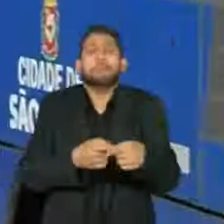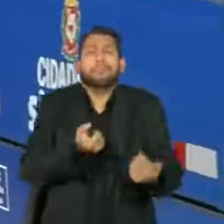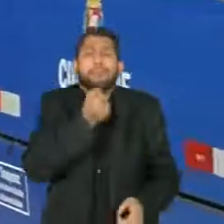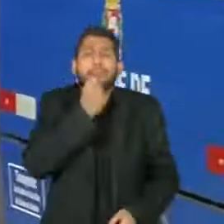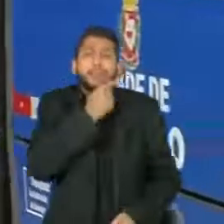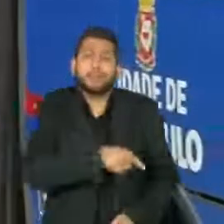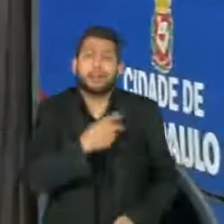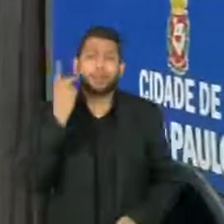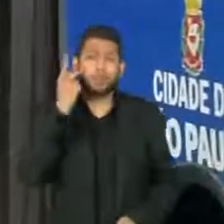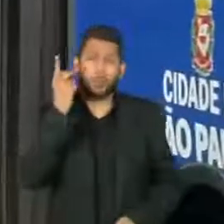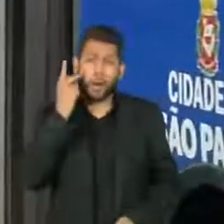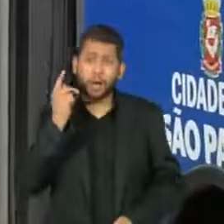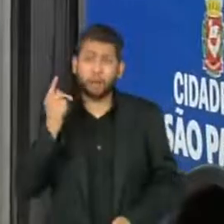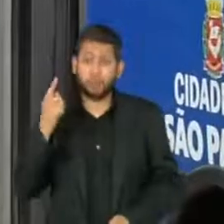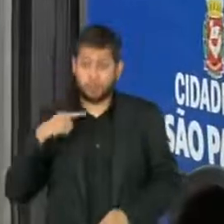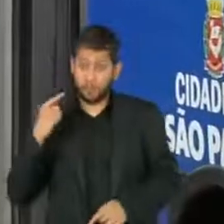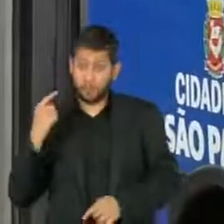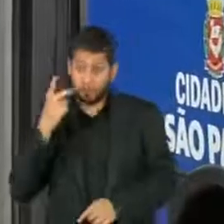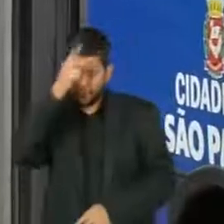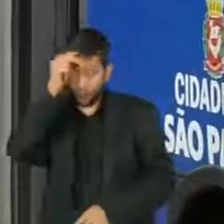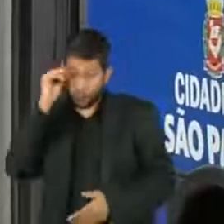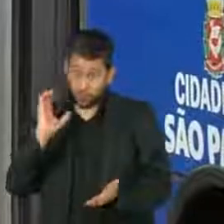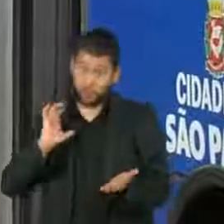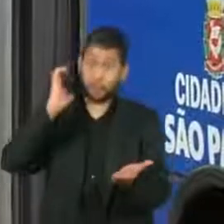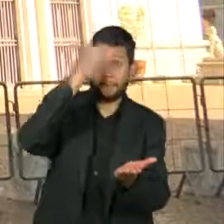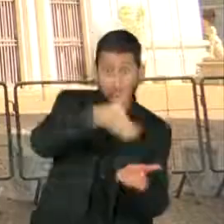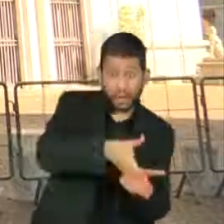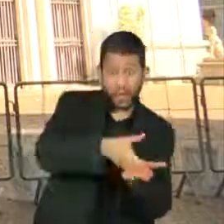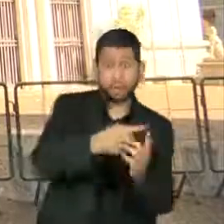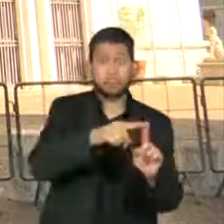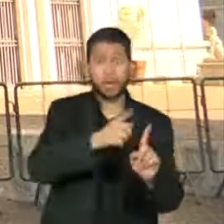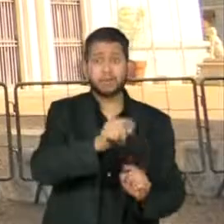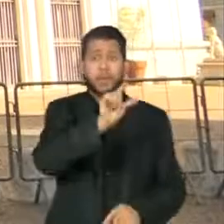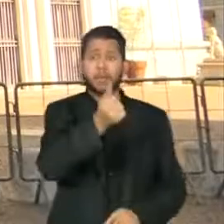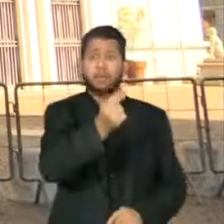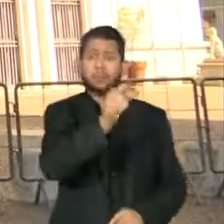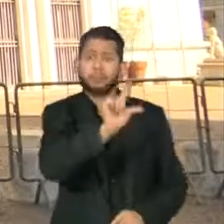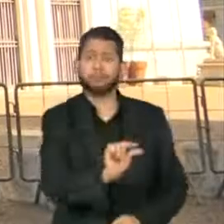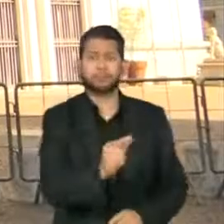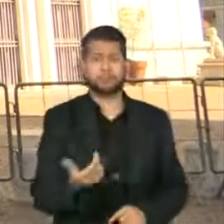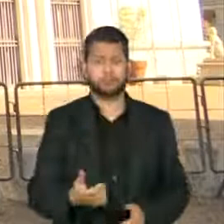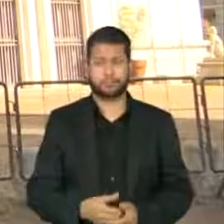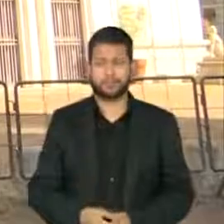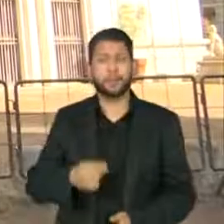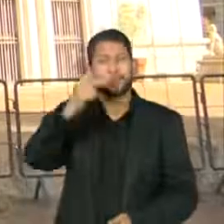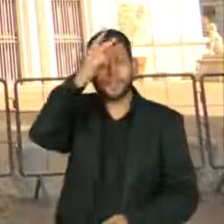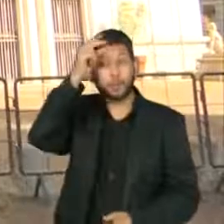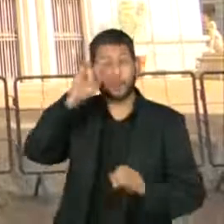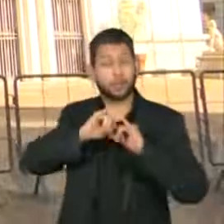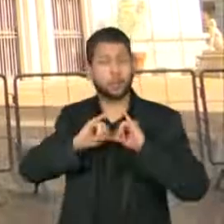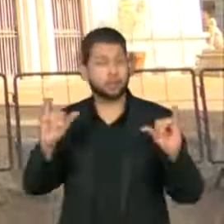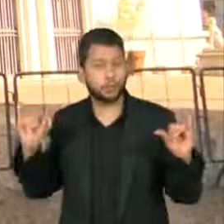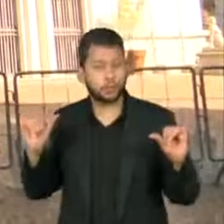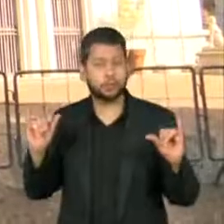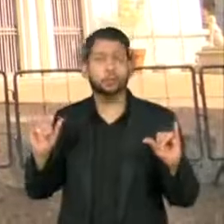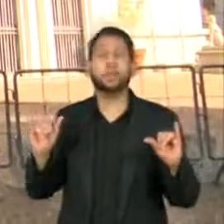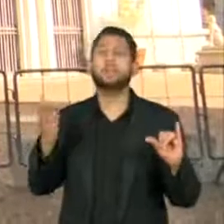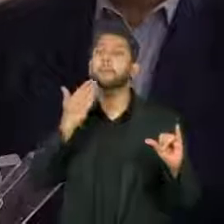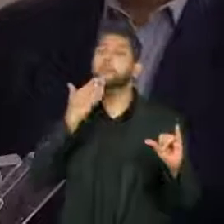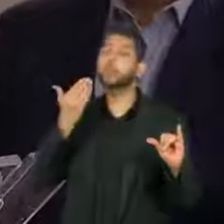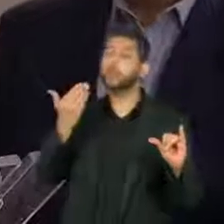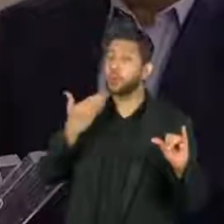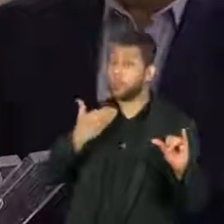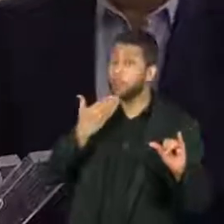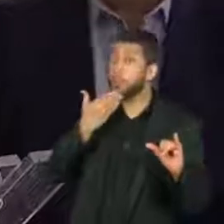subsídio bastante alto e não reduziu a tarifa. Em nota, a Prefeitura afirma que irá analisar o pedido de